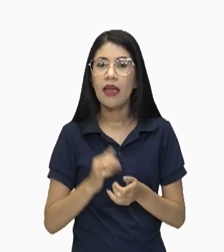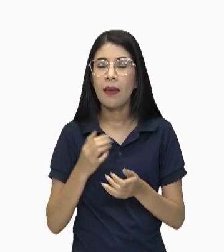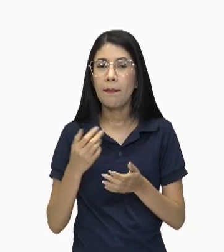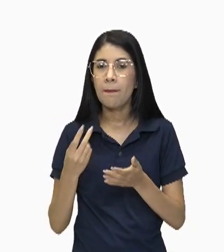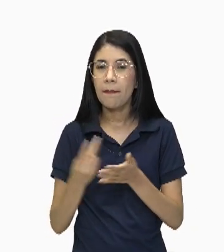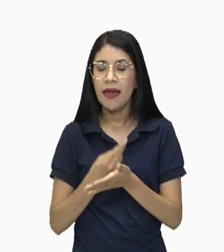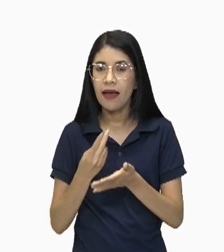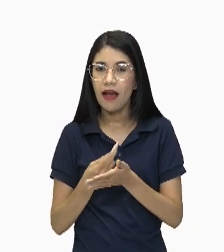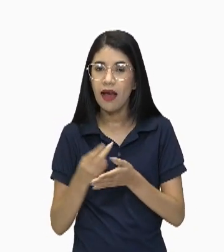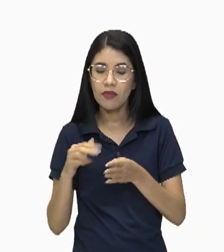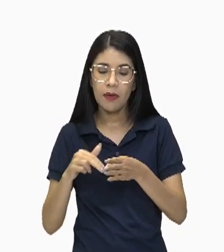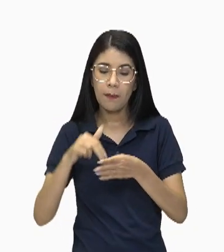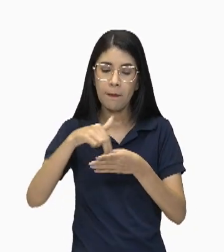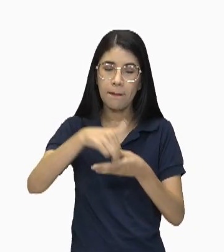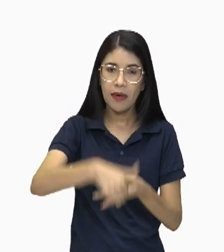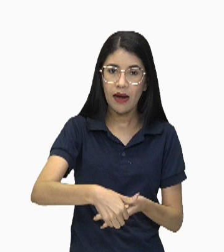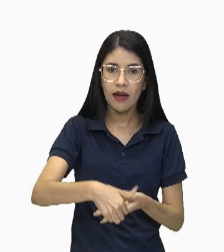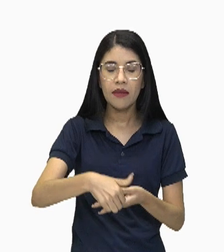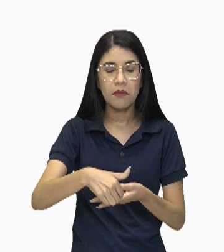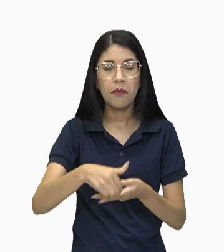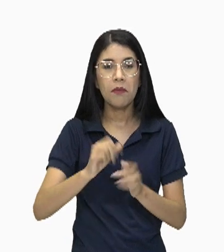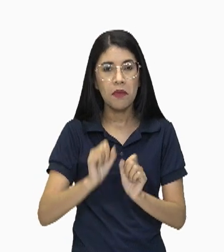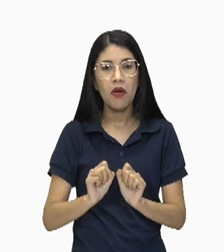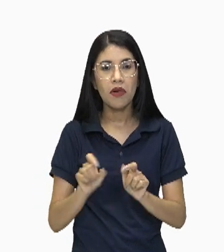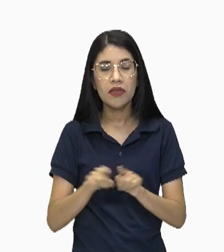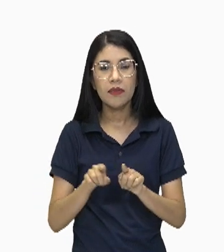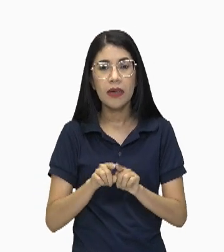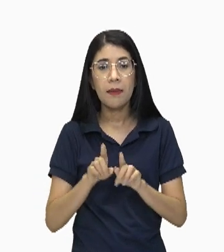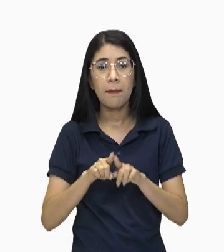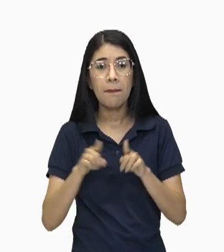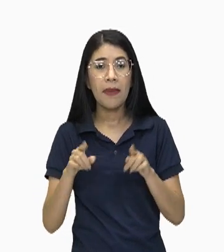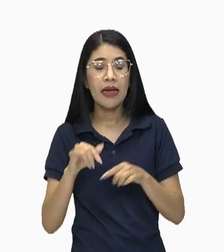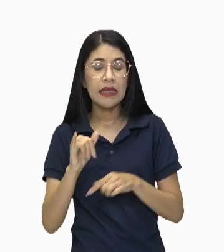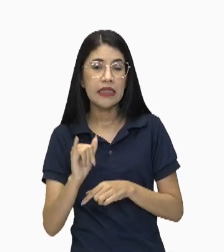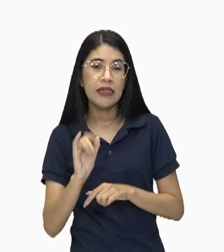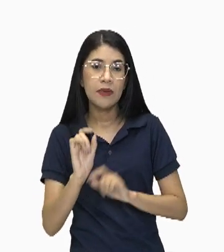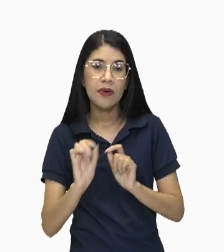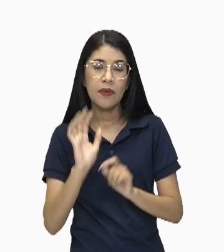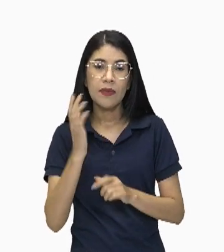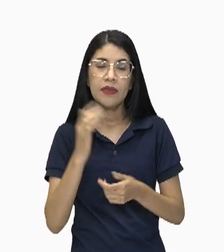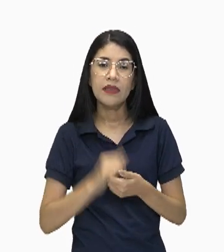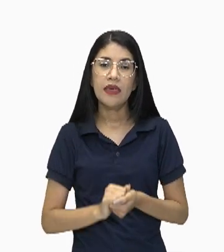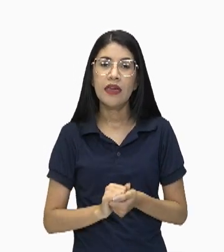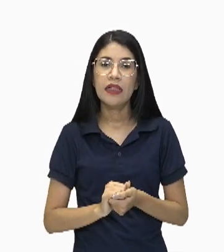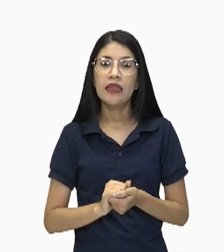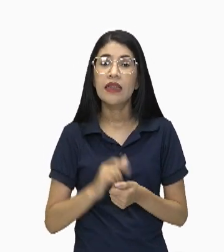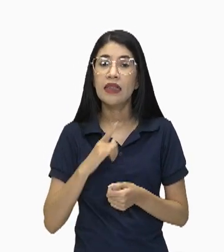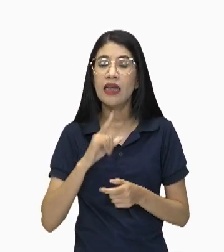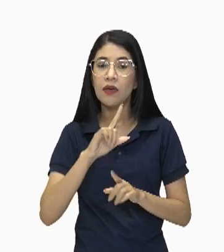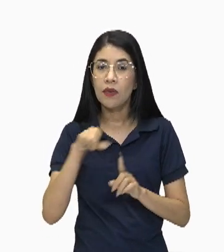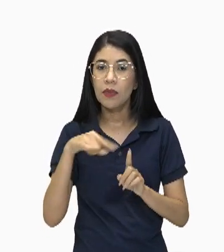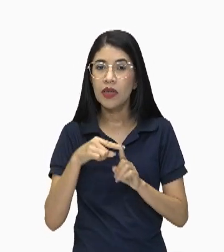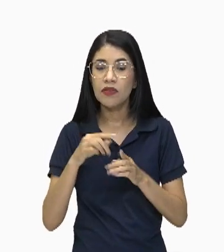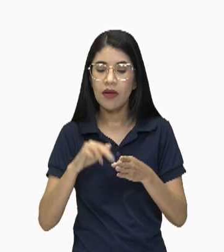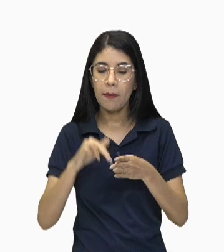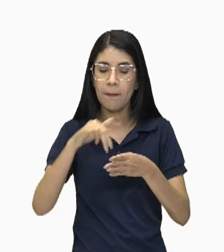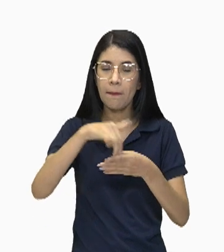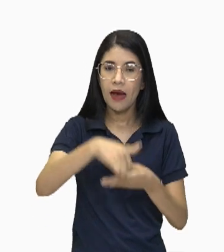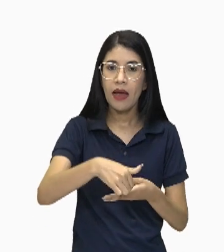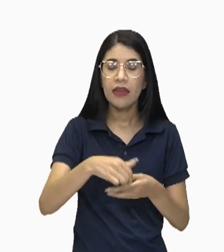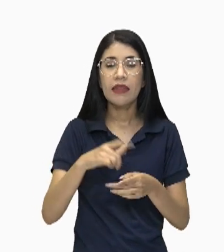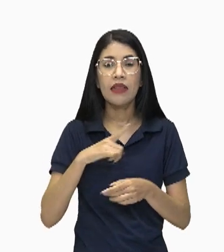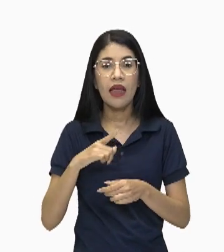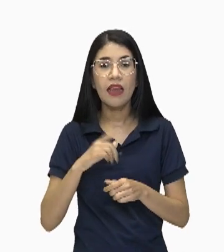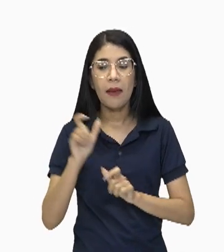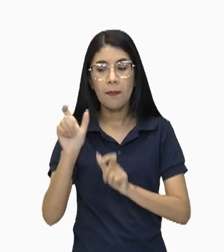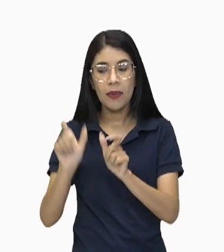atleta, ao pular, derruba a barreira, a menos que ele faça isso intencionalmente. Para isso, há fiscais de prova, há os